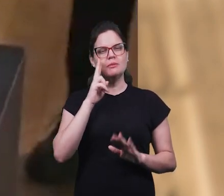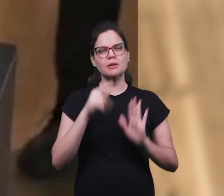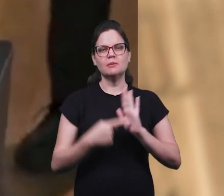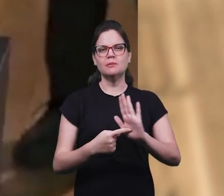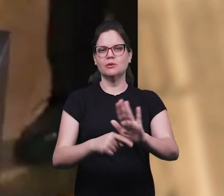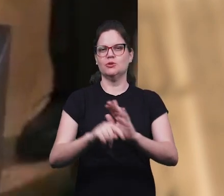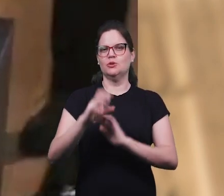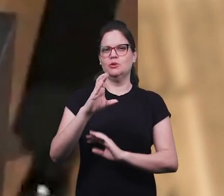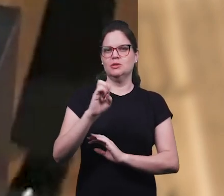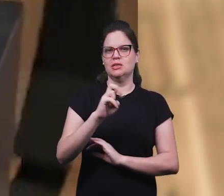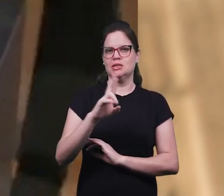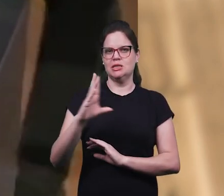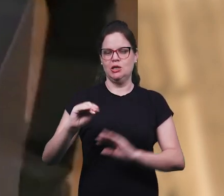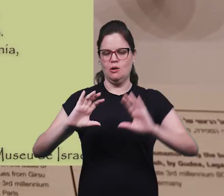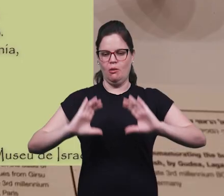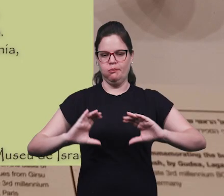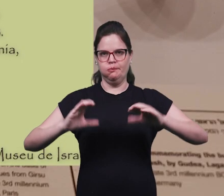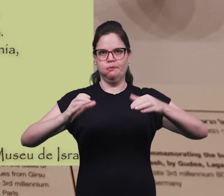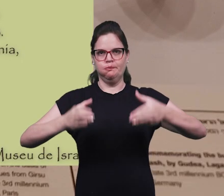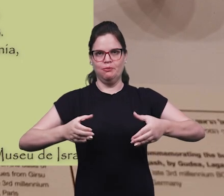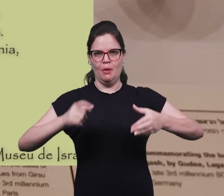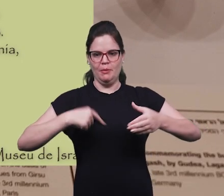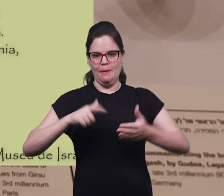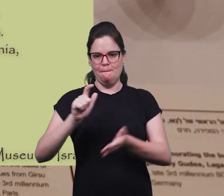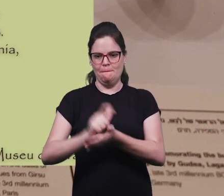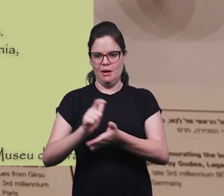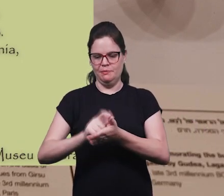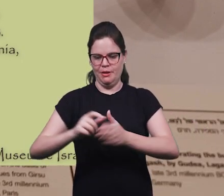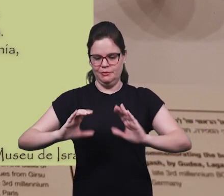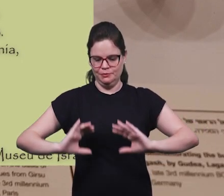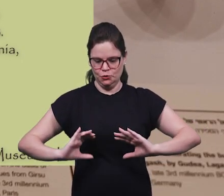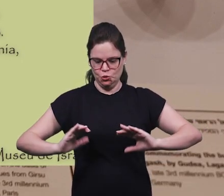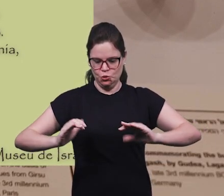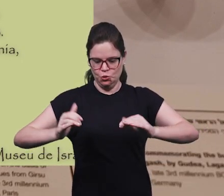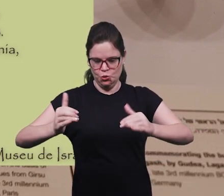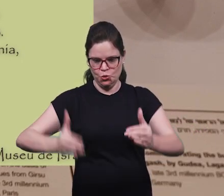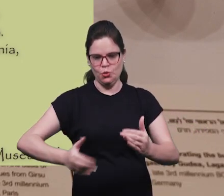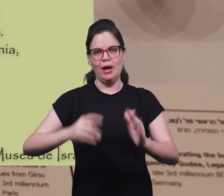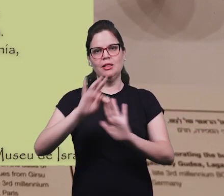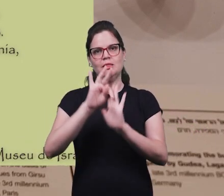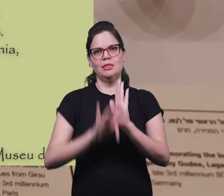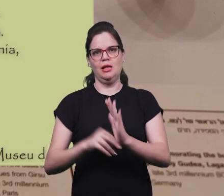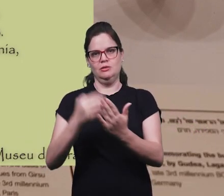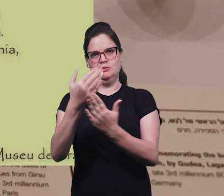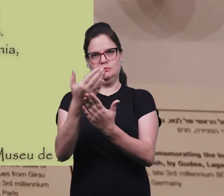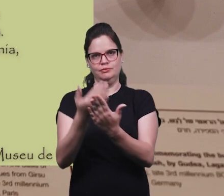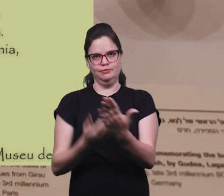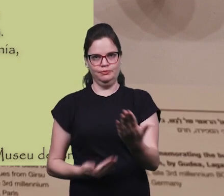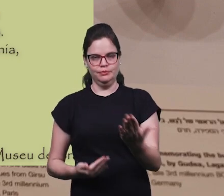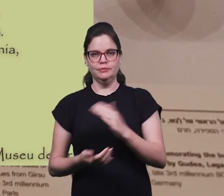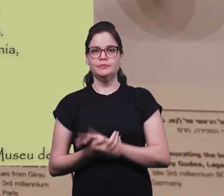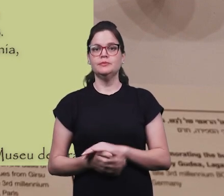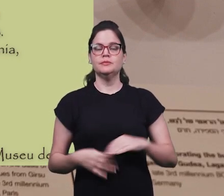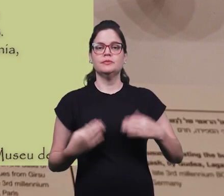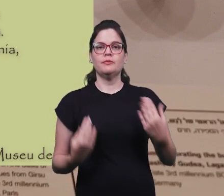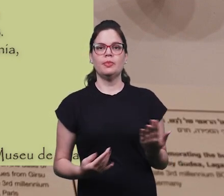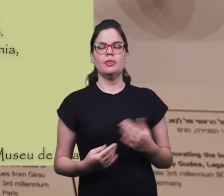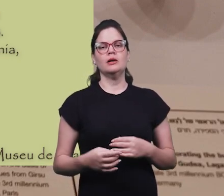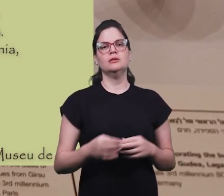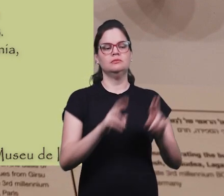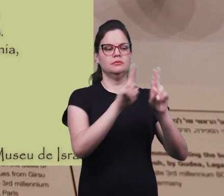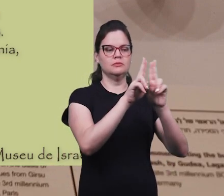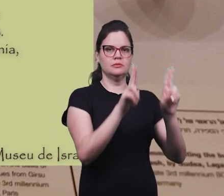Nabucodonosor. Nabucodonosor foi lá o rei de Babilônia, que